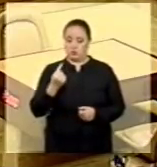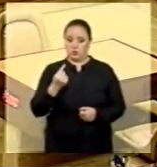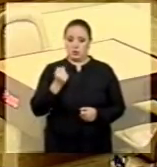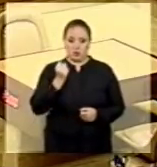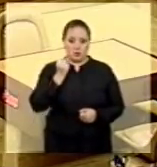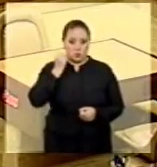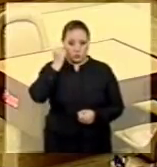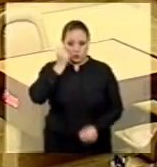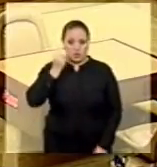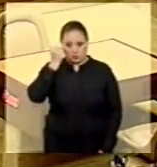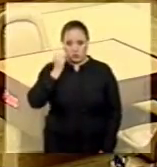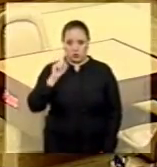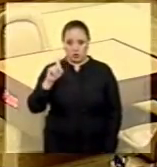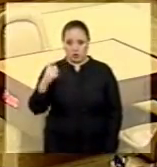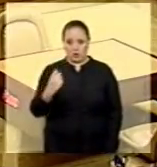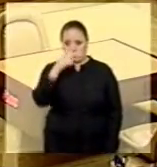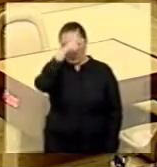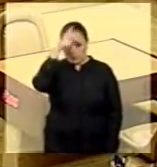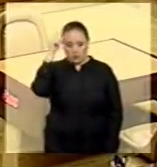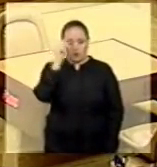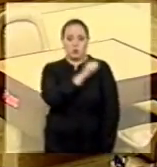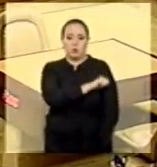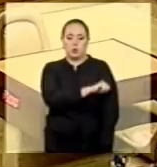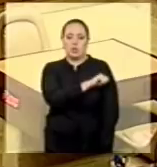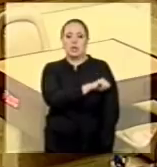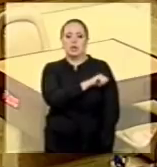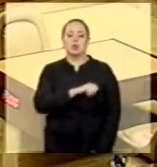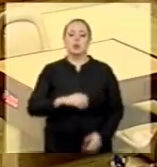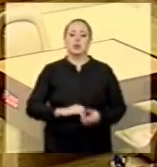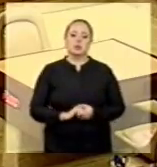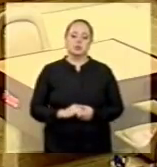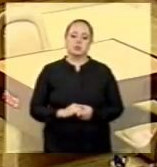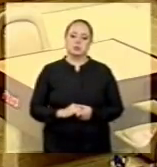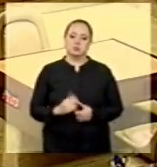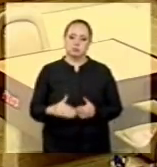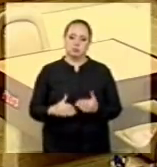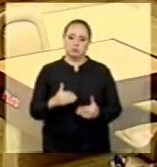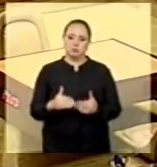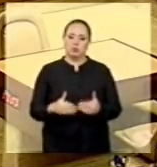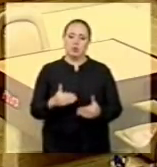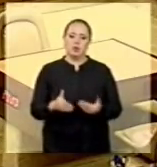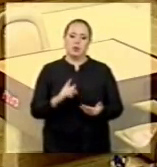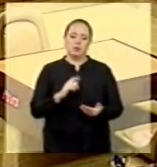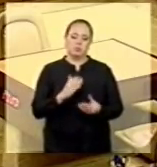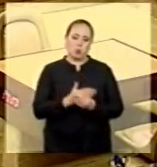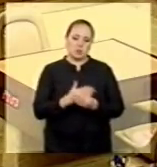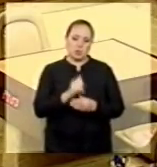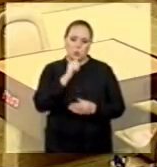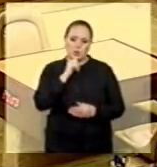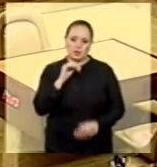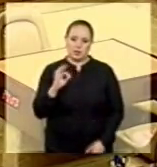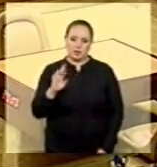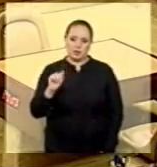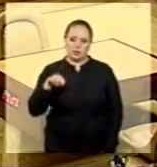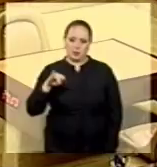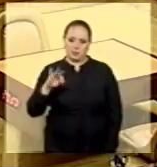do município do Rio de Janeiro e que está em tramitação, certamente vem do gabinete de outros colegas, há mais